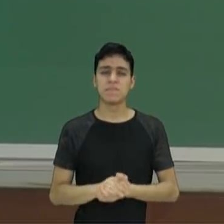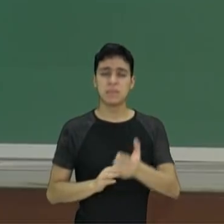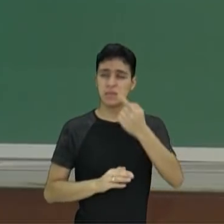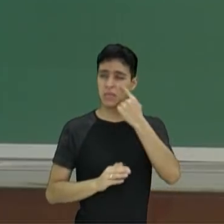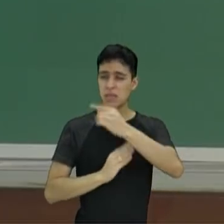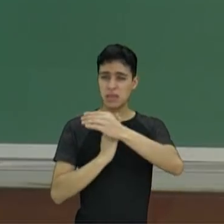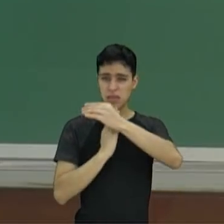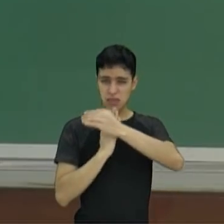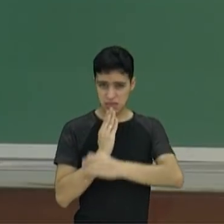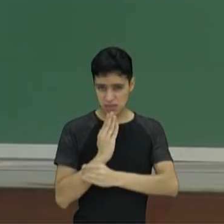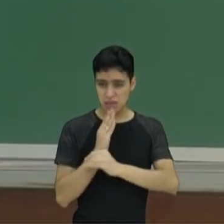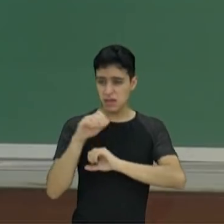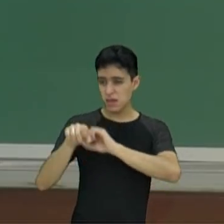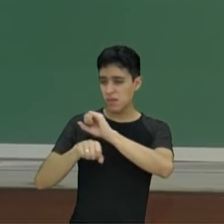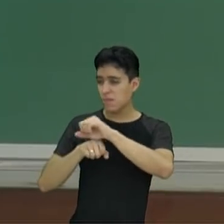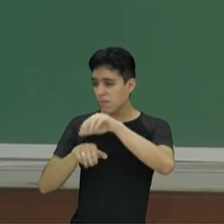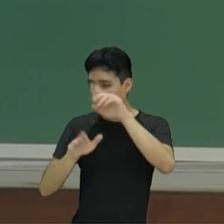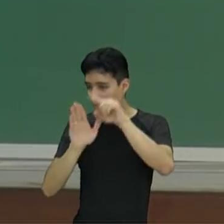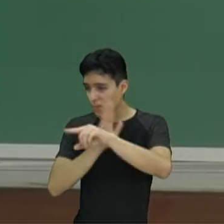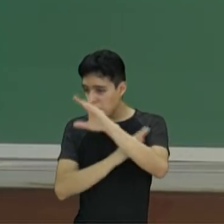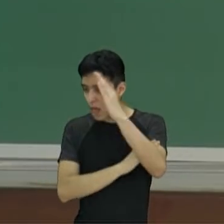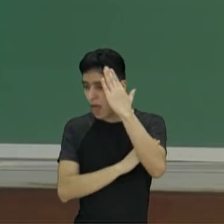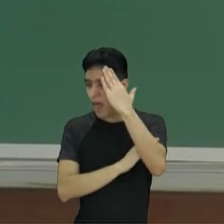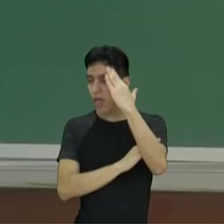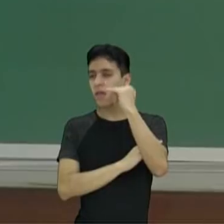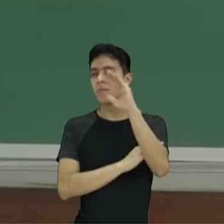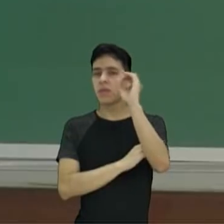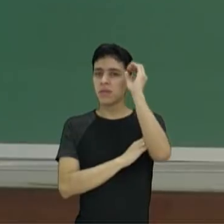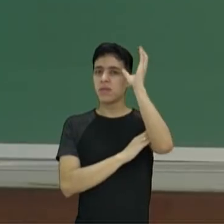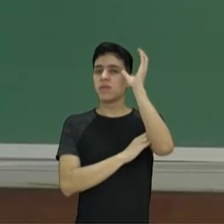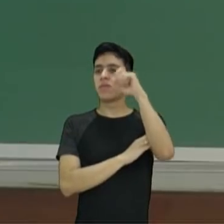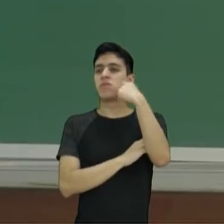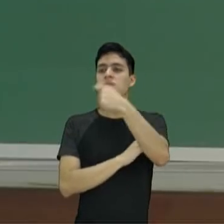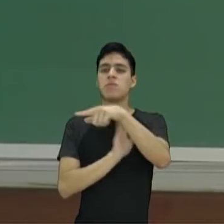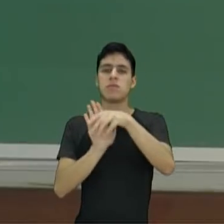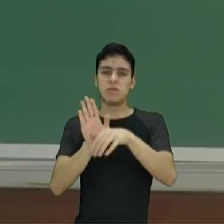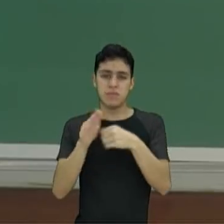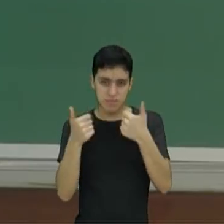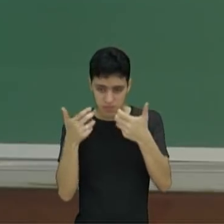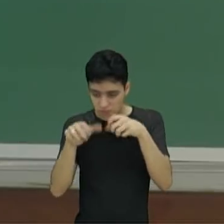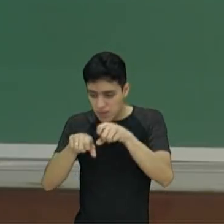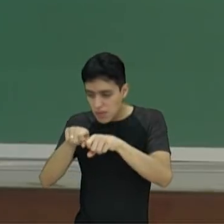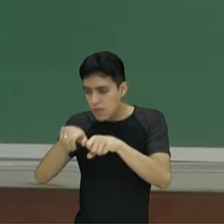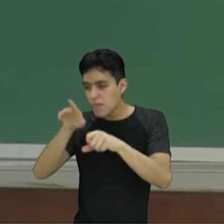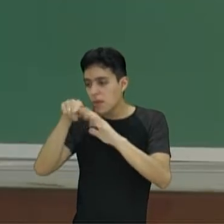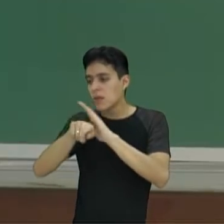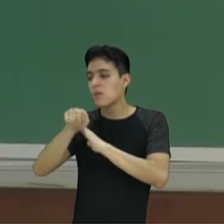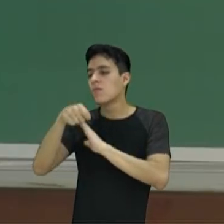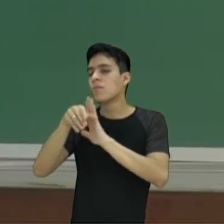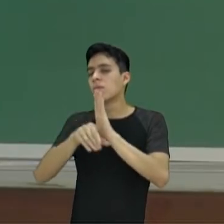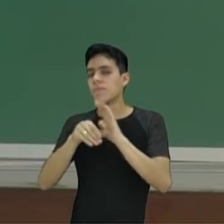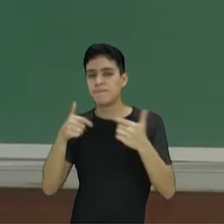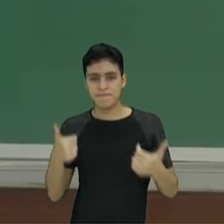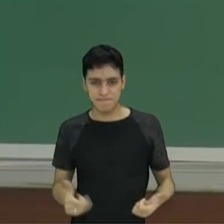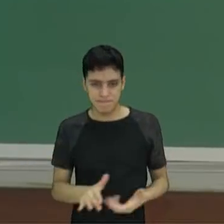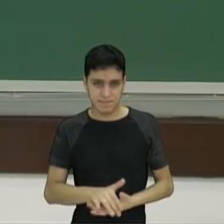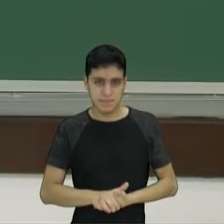as referências aqui do nosso material, se você quiser se aprofundar, saber mais sobre o conteúdo.